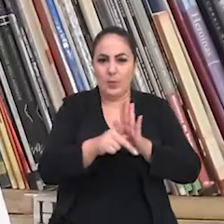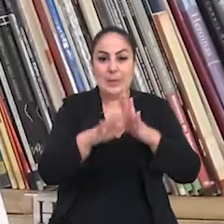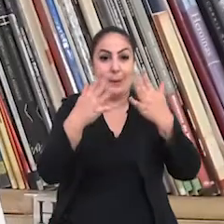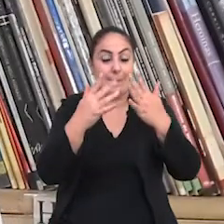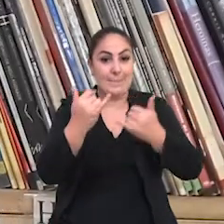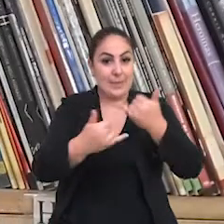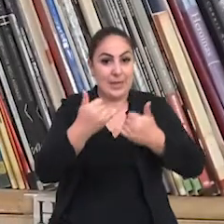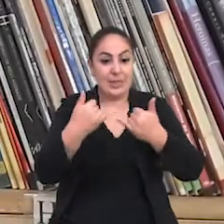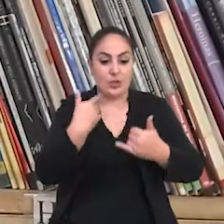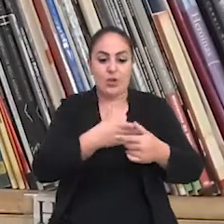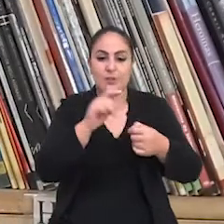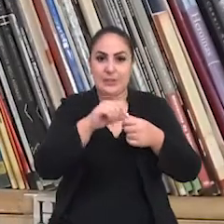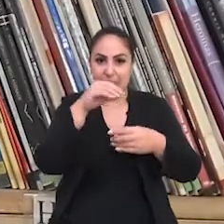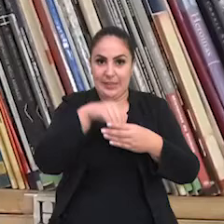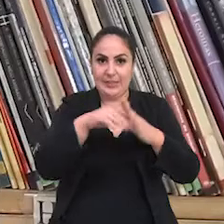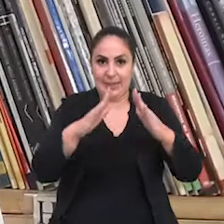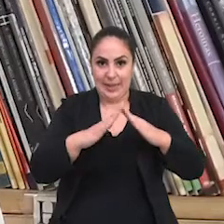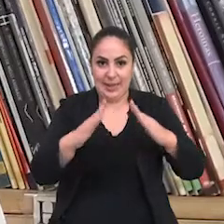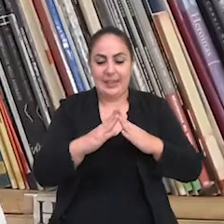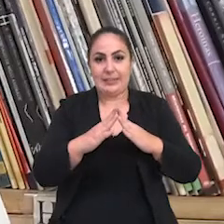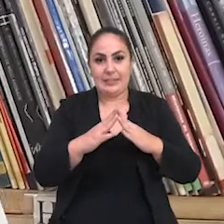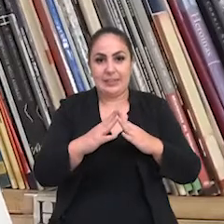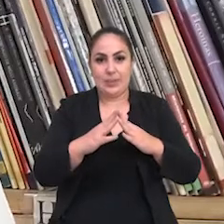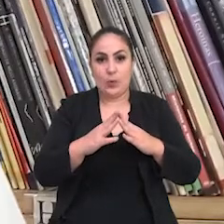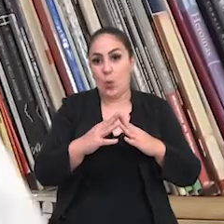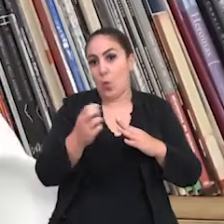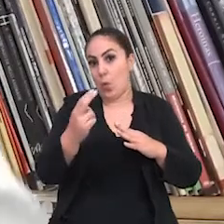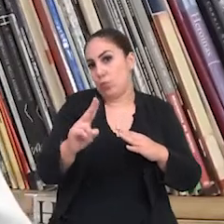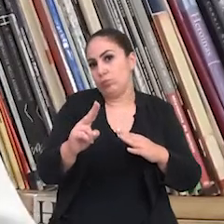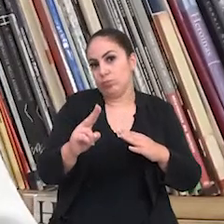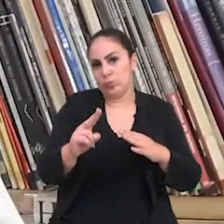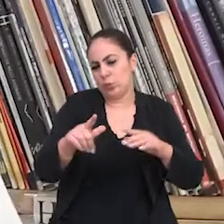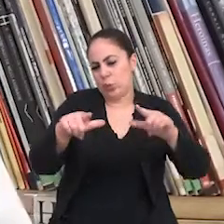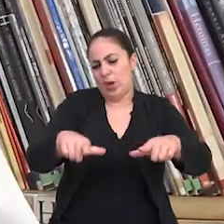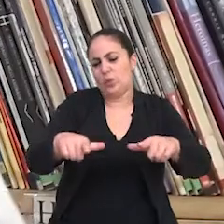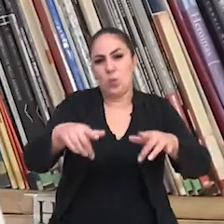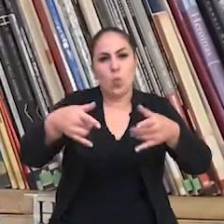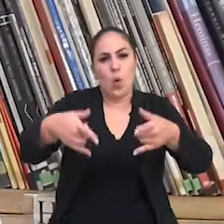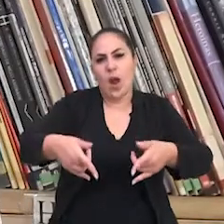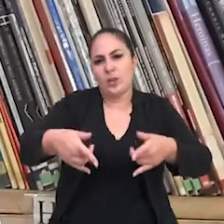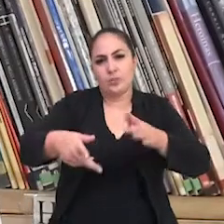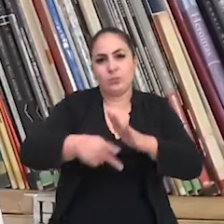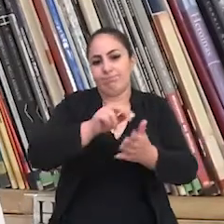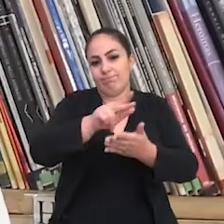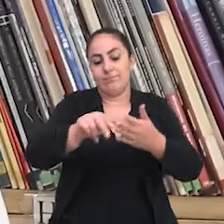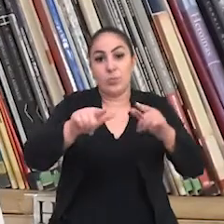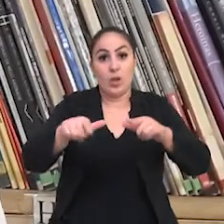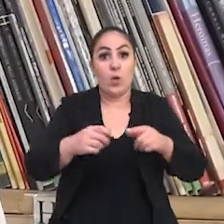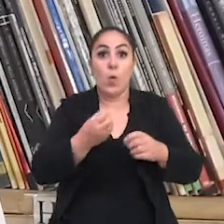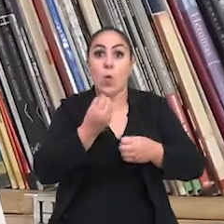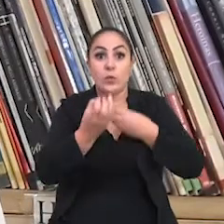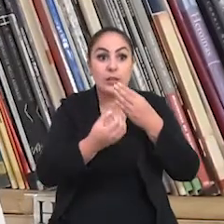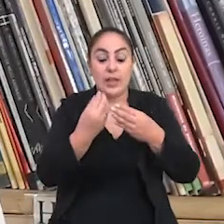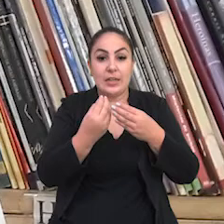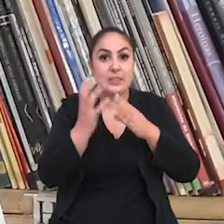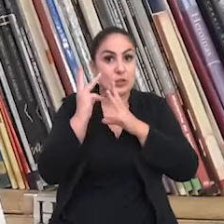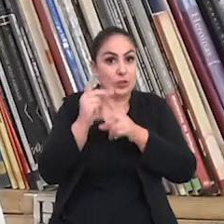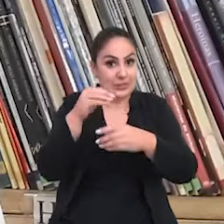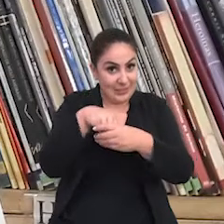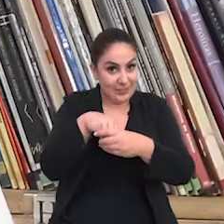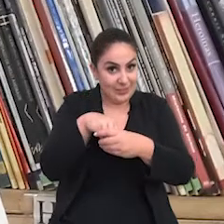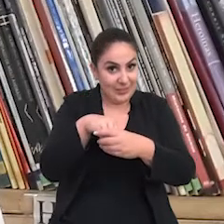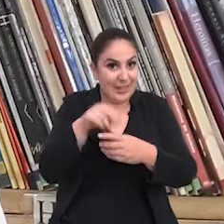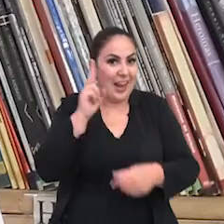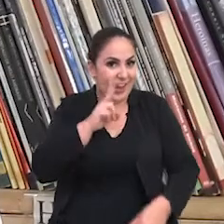barracas de brincadeira que a gente faz dentro de casa, no meio da sala, no meio do corredor, no quarto, e brincar de contar história dentro